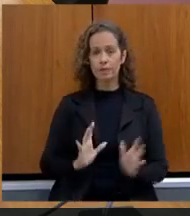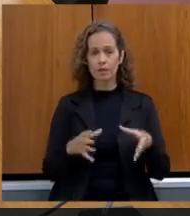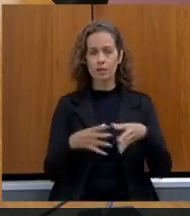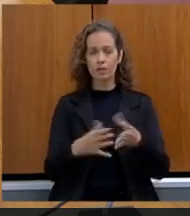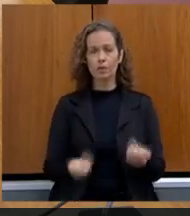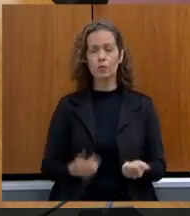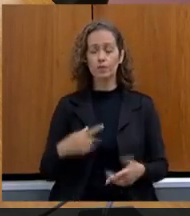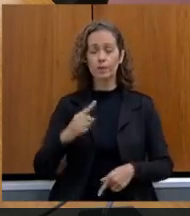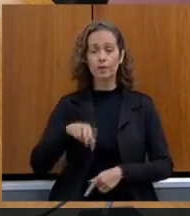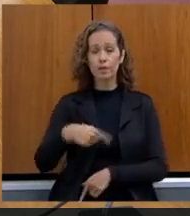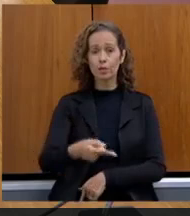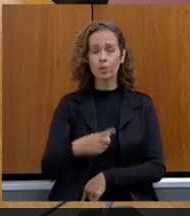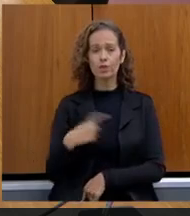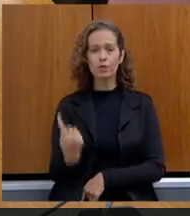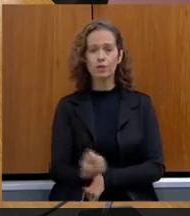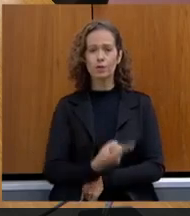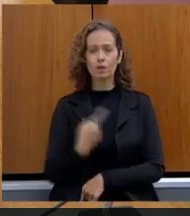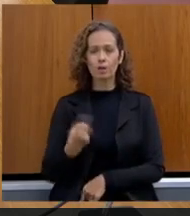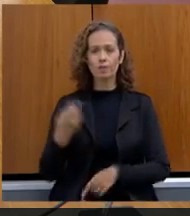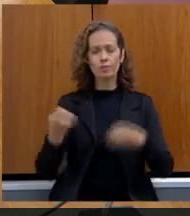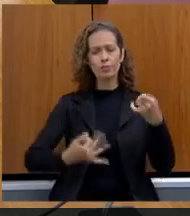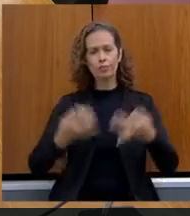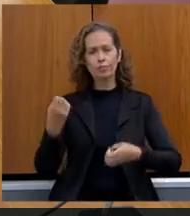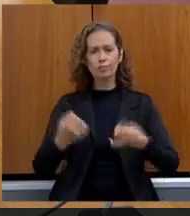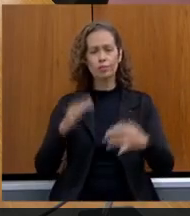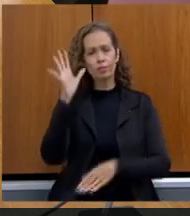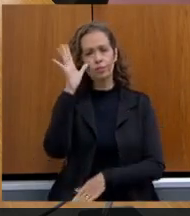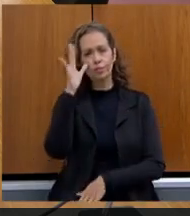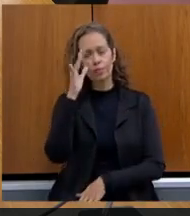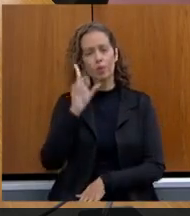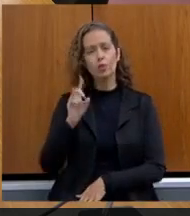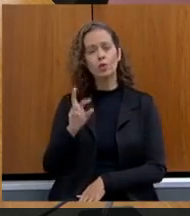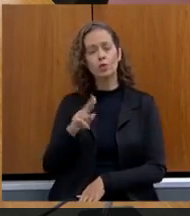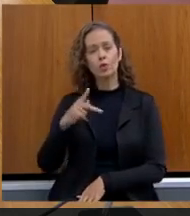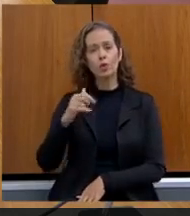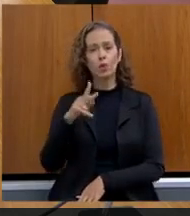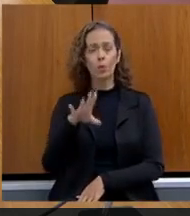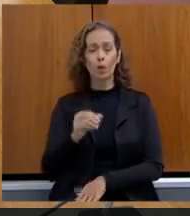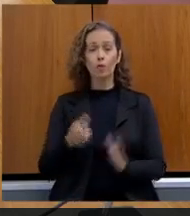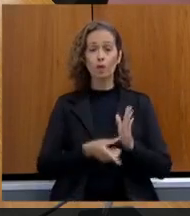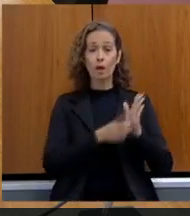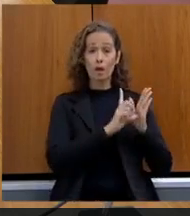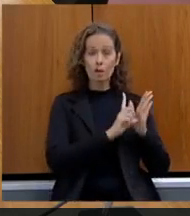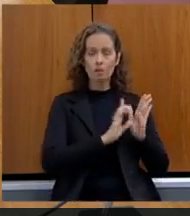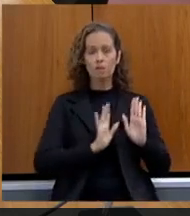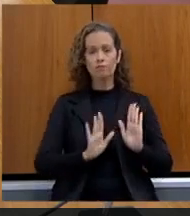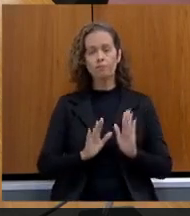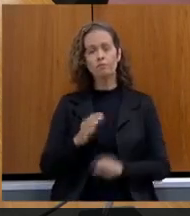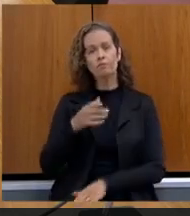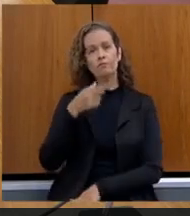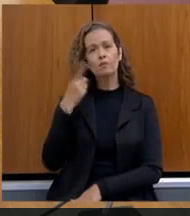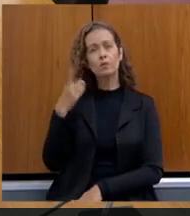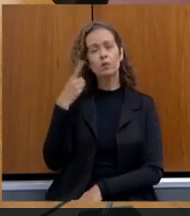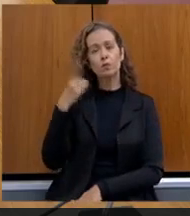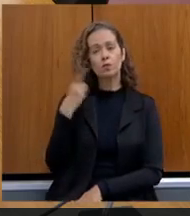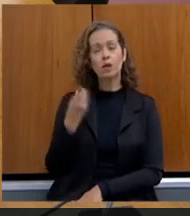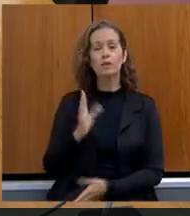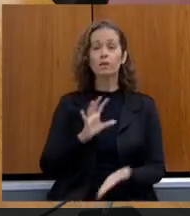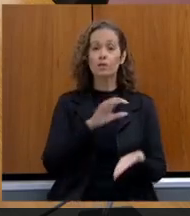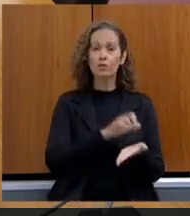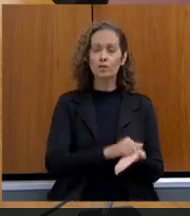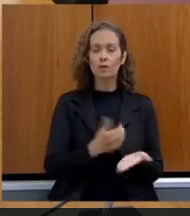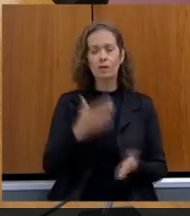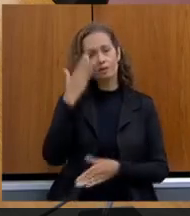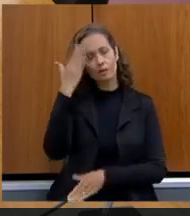na sequência nós vamos ouvir as considerações do deputado Doutor Paulo e permita antes deputada é registrar e